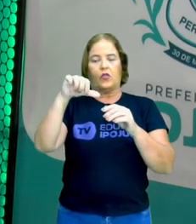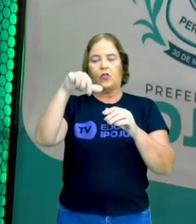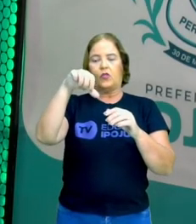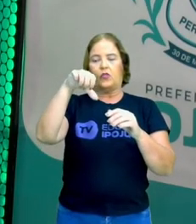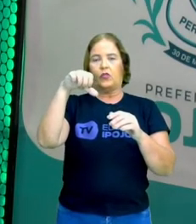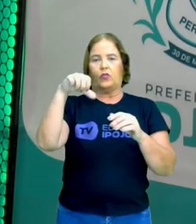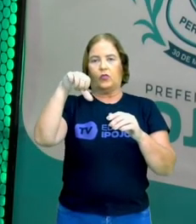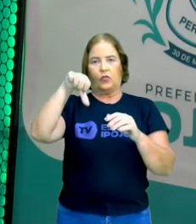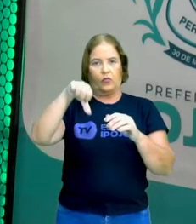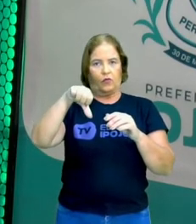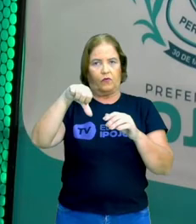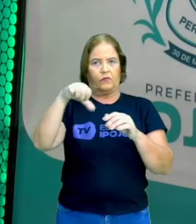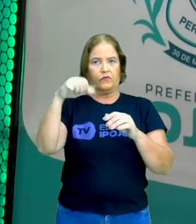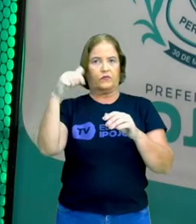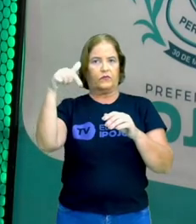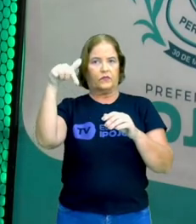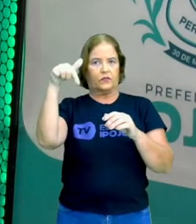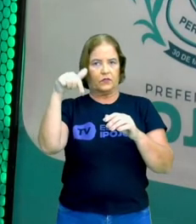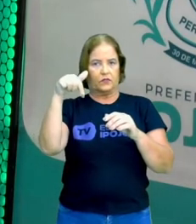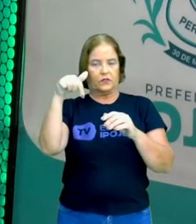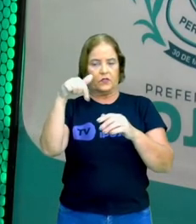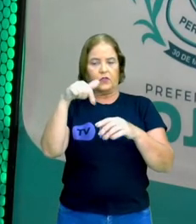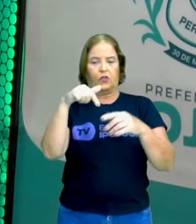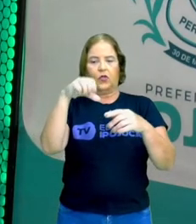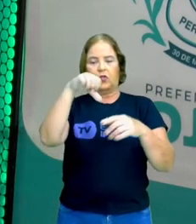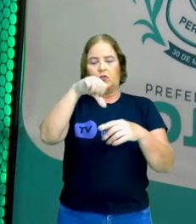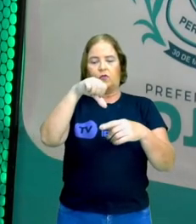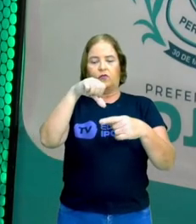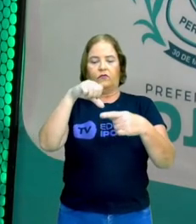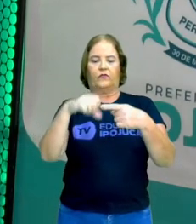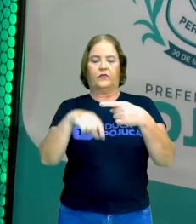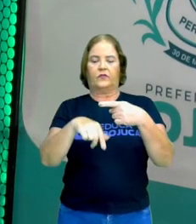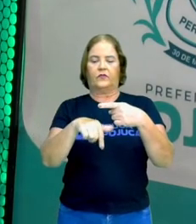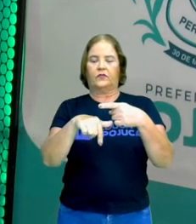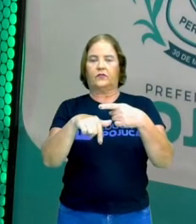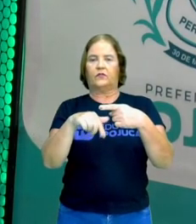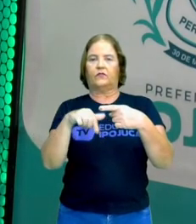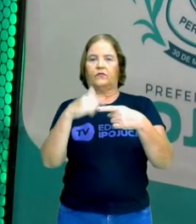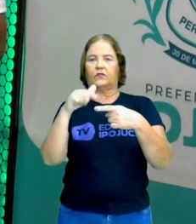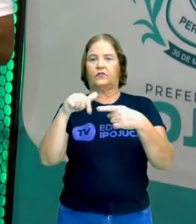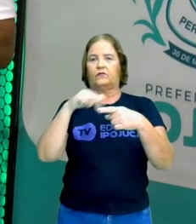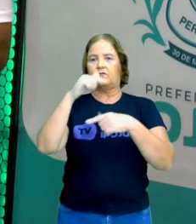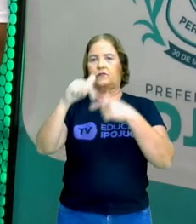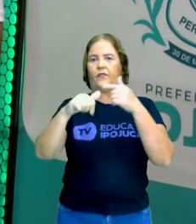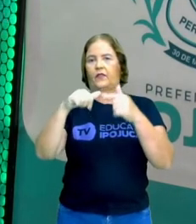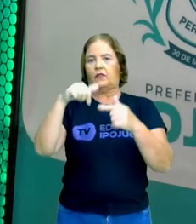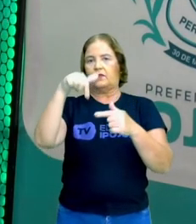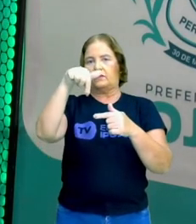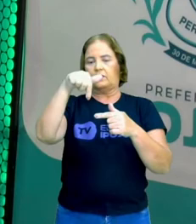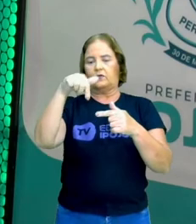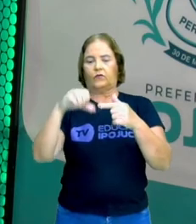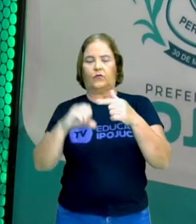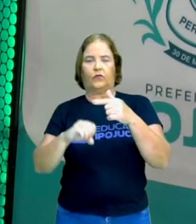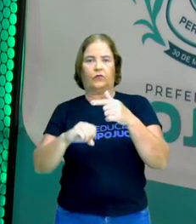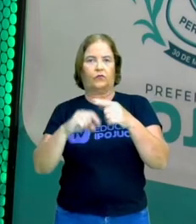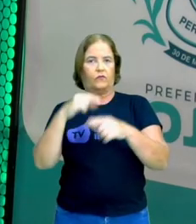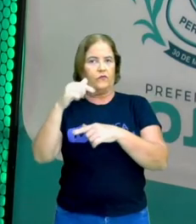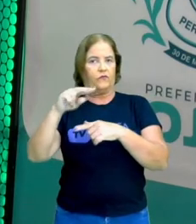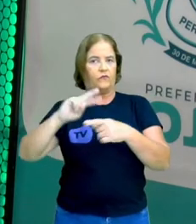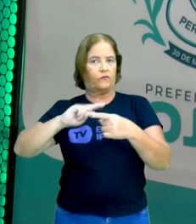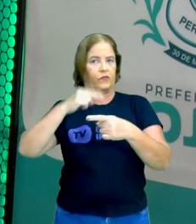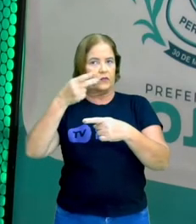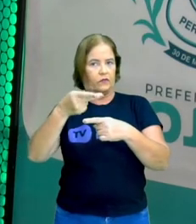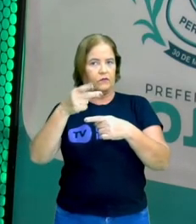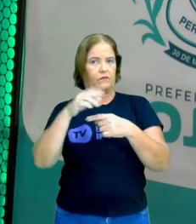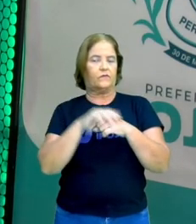sétimos ficará 7 nonos. E o expoente é positivo, ok? E agora aqui,